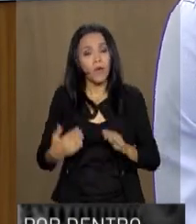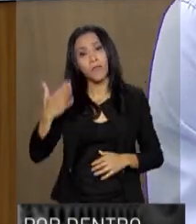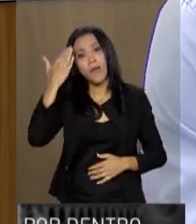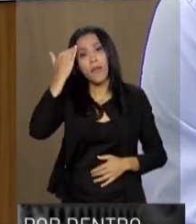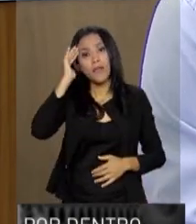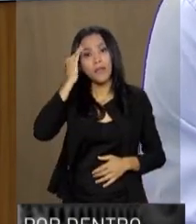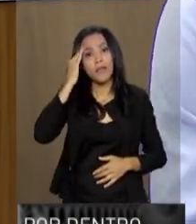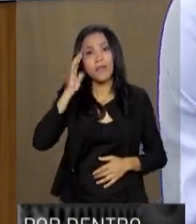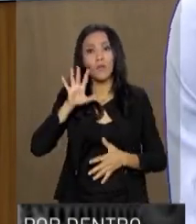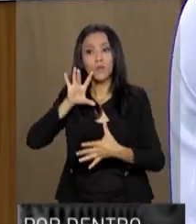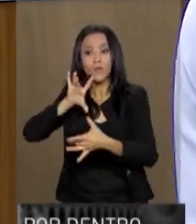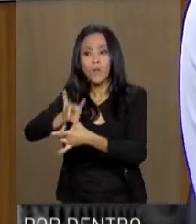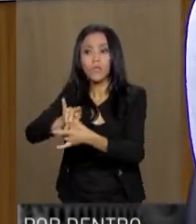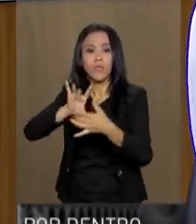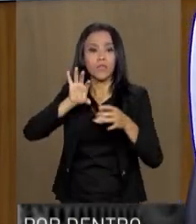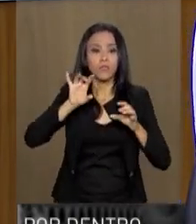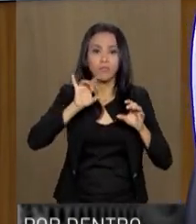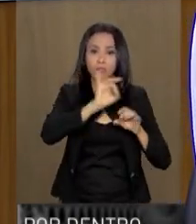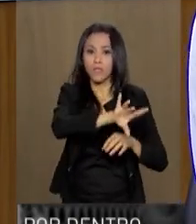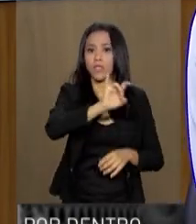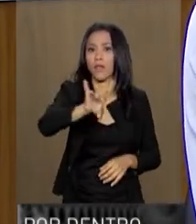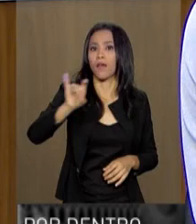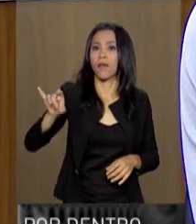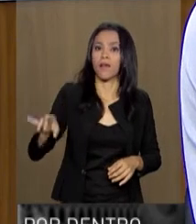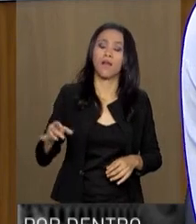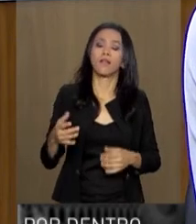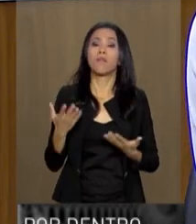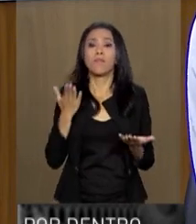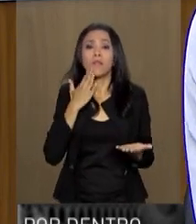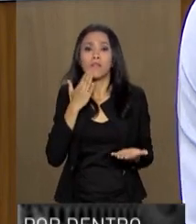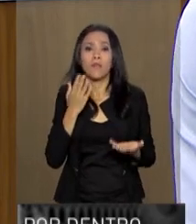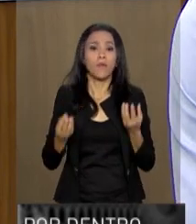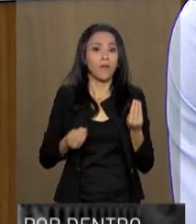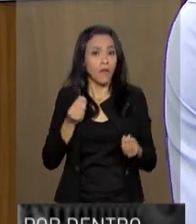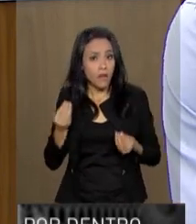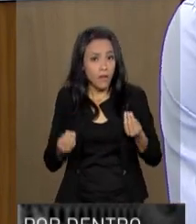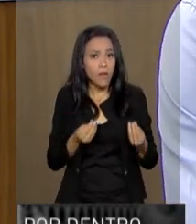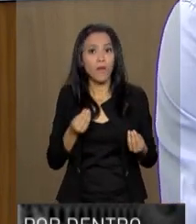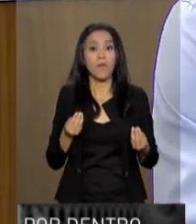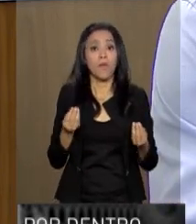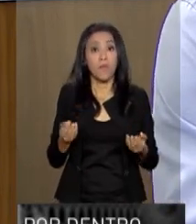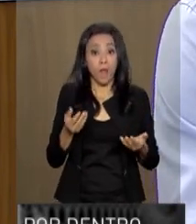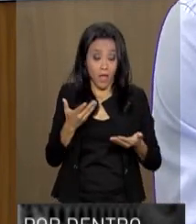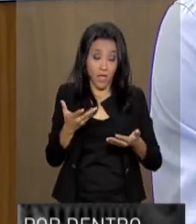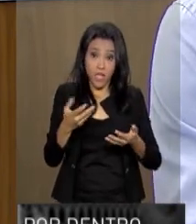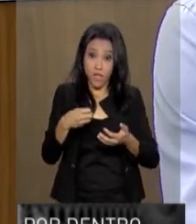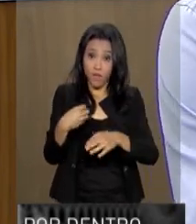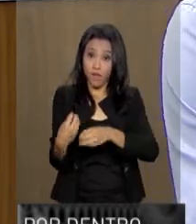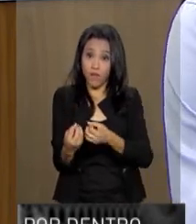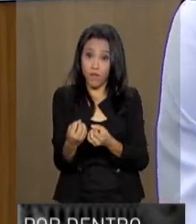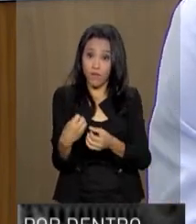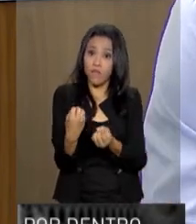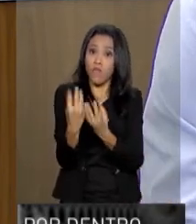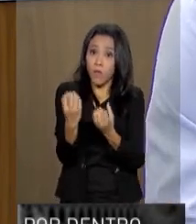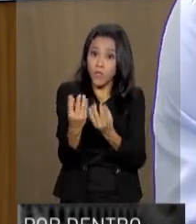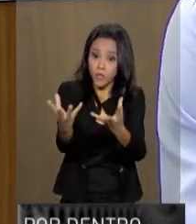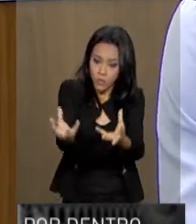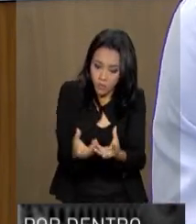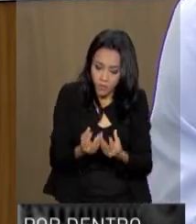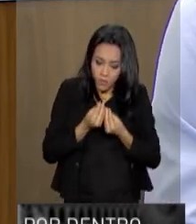unidades e um apontamento isento que esse diagnóstico vai dar para o governo de que soluções para cada